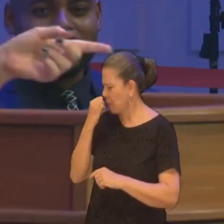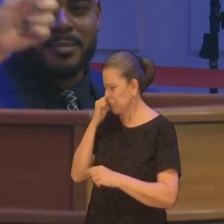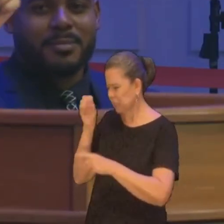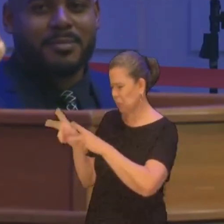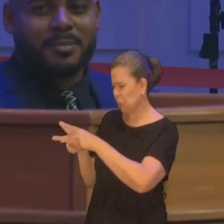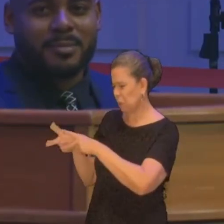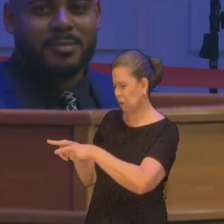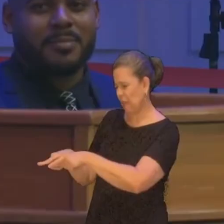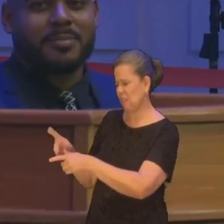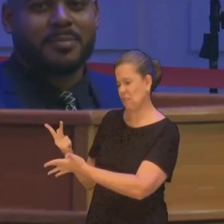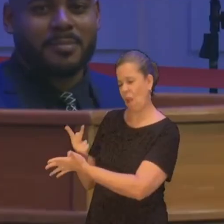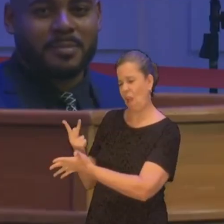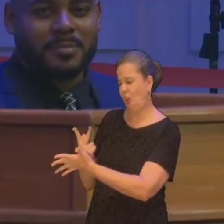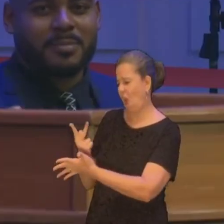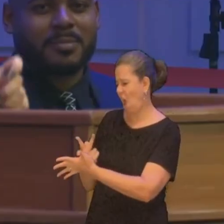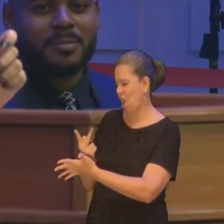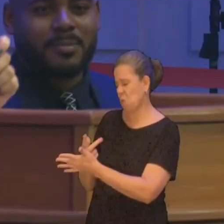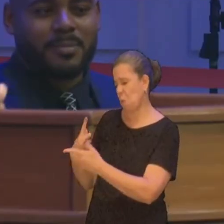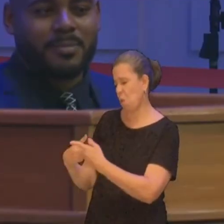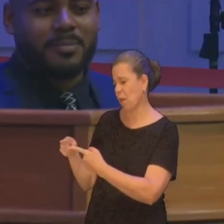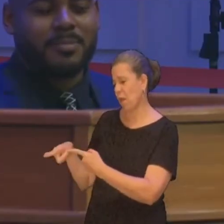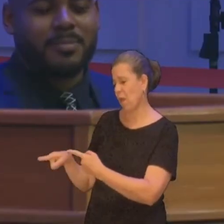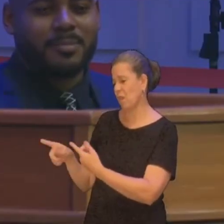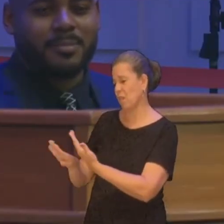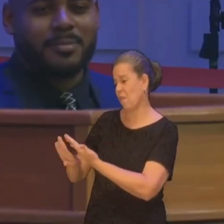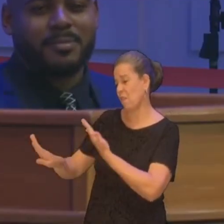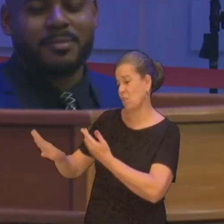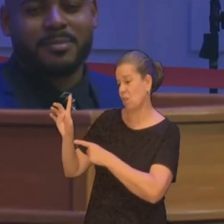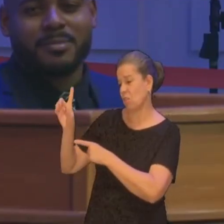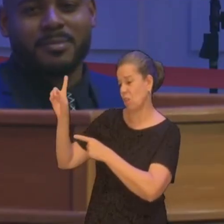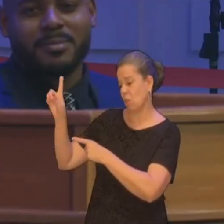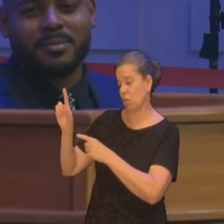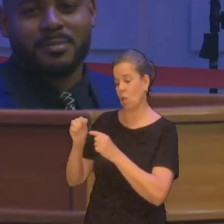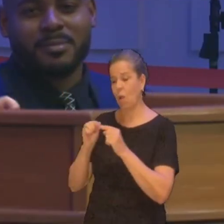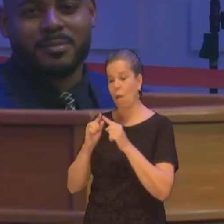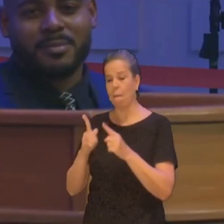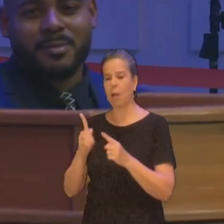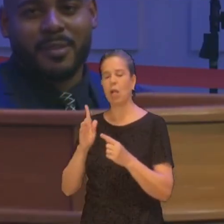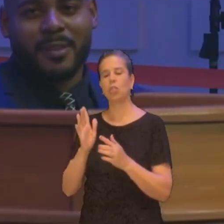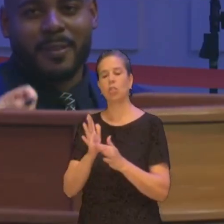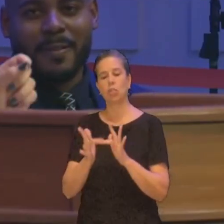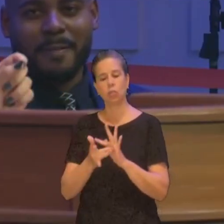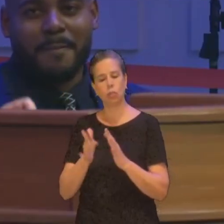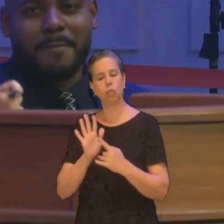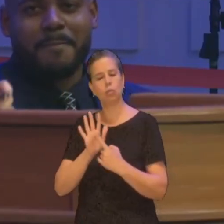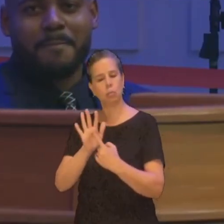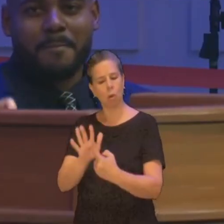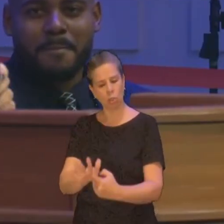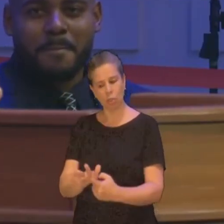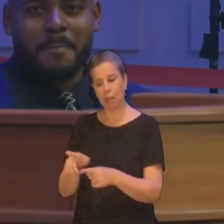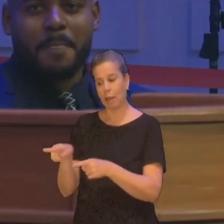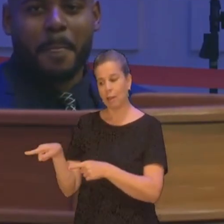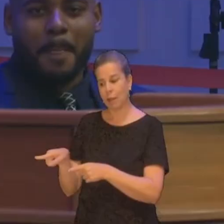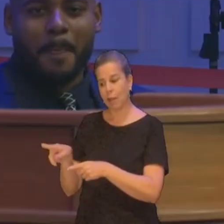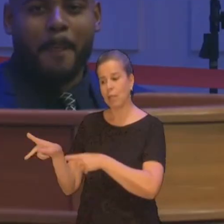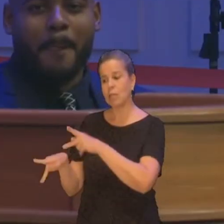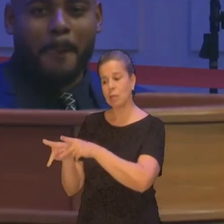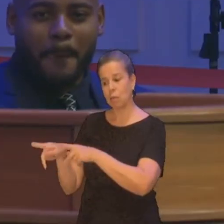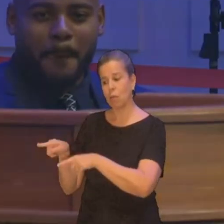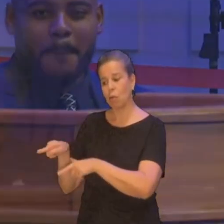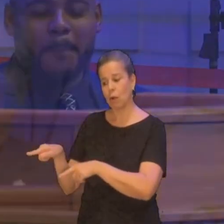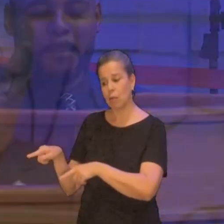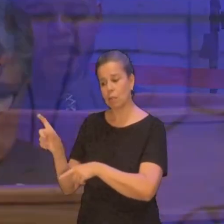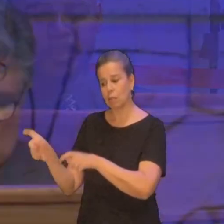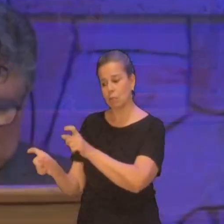que estavam destituídos de Deus. Mas Jesus, ele vai mostrar que é esse mesmo que vai agir com o amor que Ele